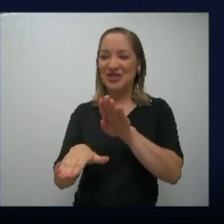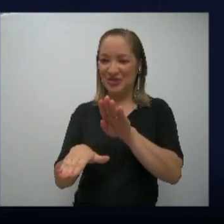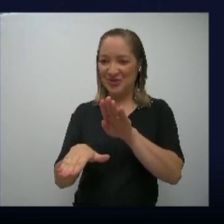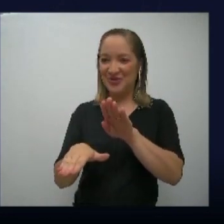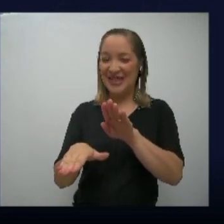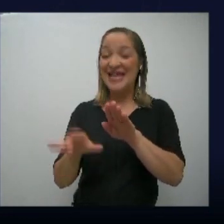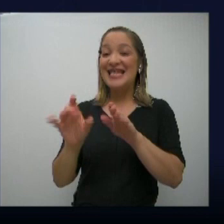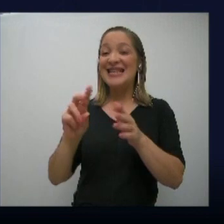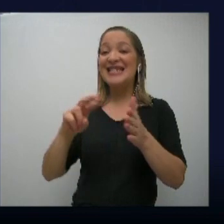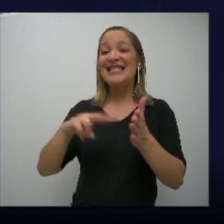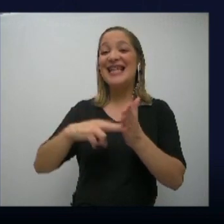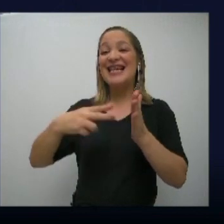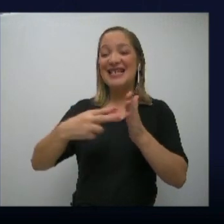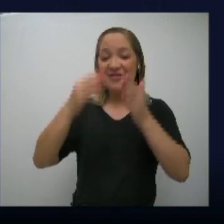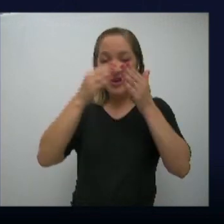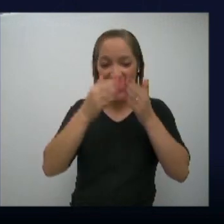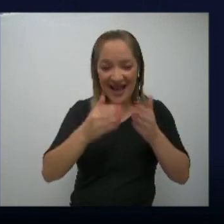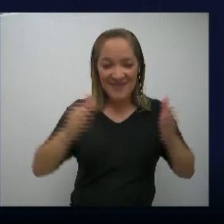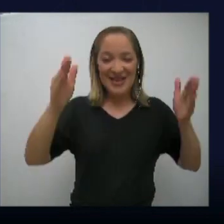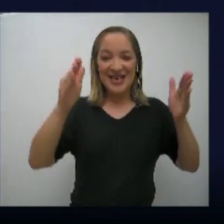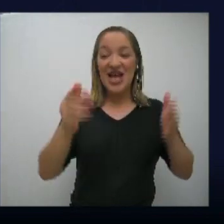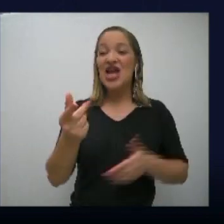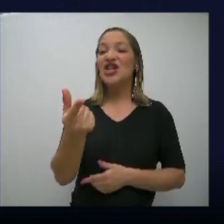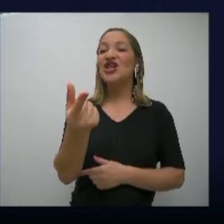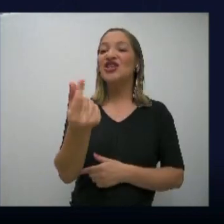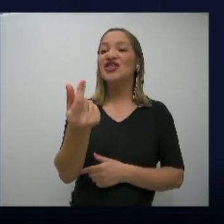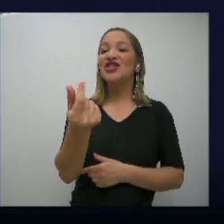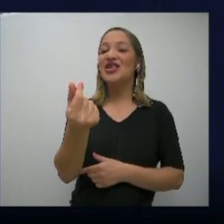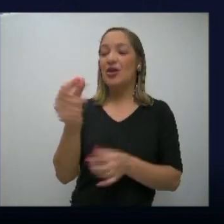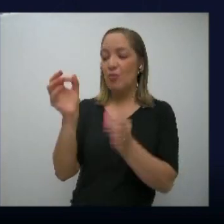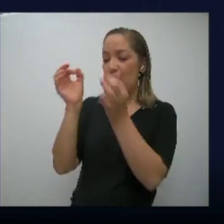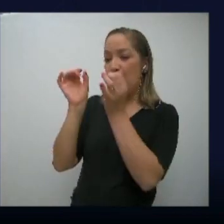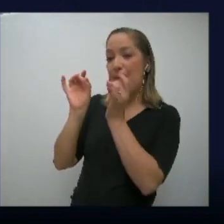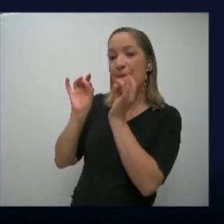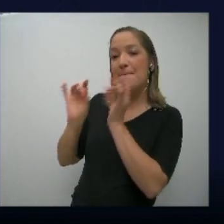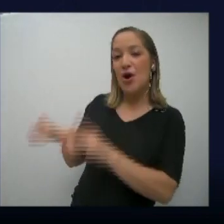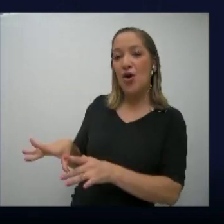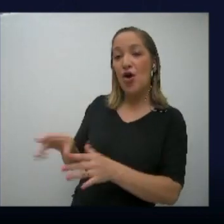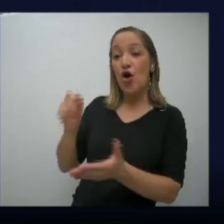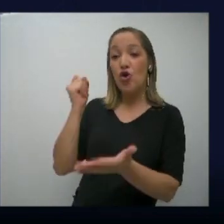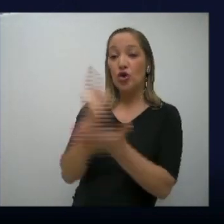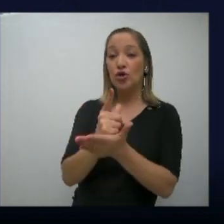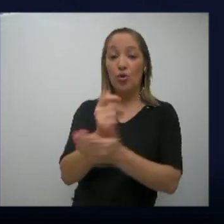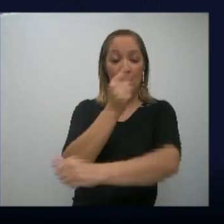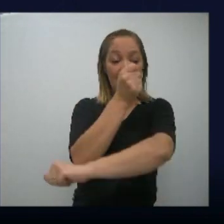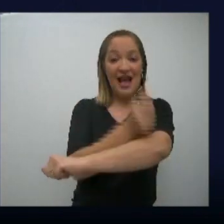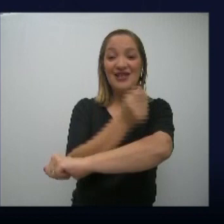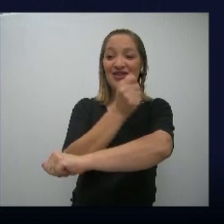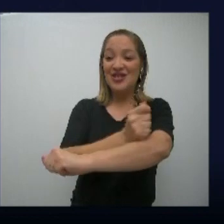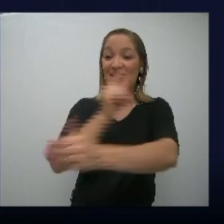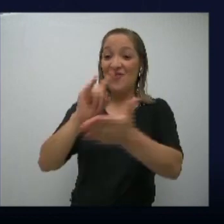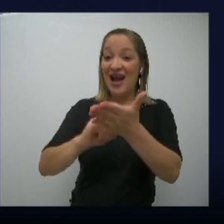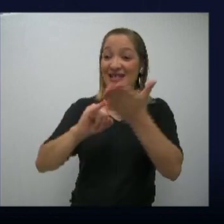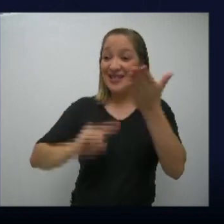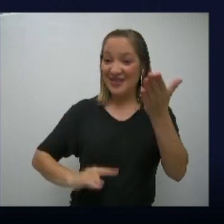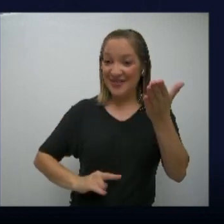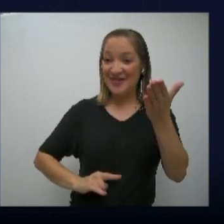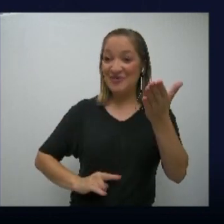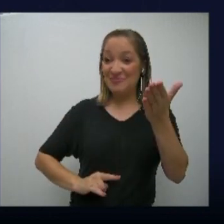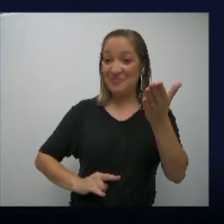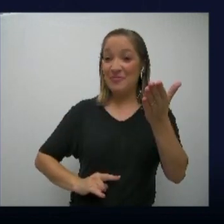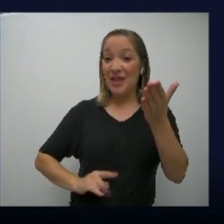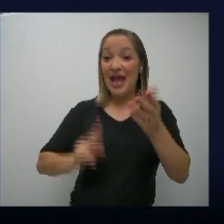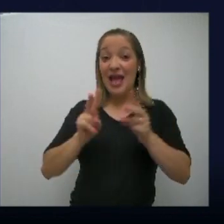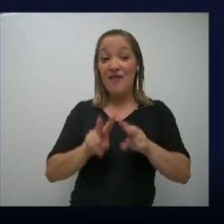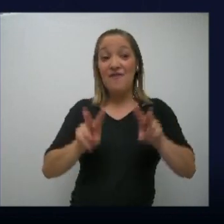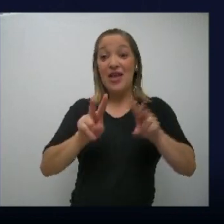aberta né É dinheiro sobrando dinheiro sobrando compra ativo geladeira sobrando comparações e ainda mais quando